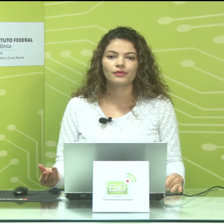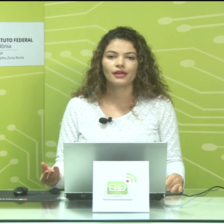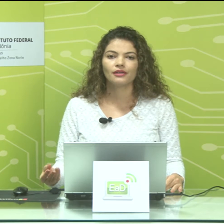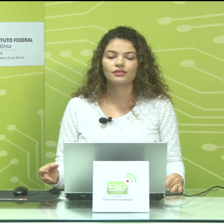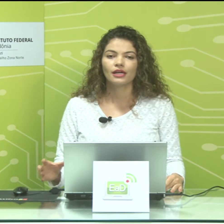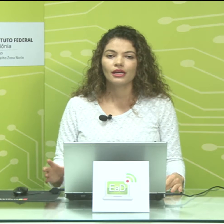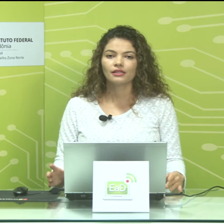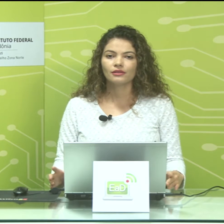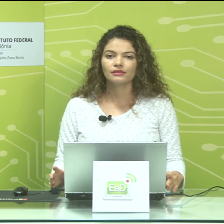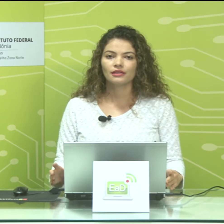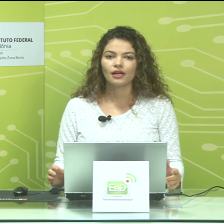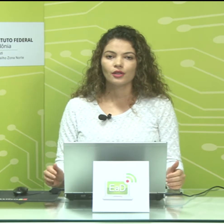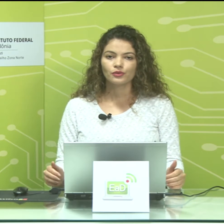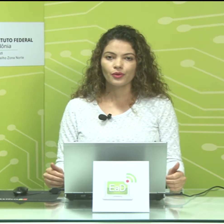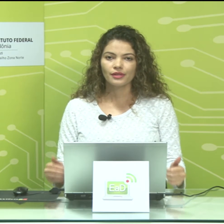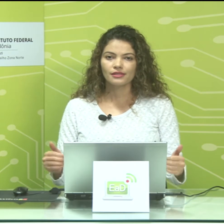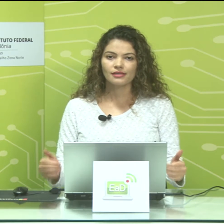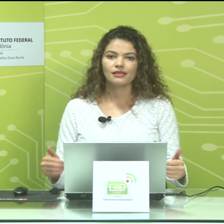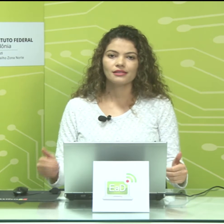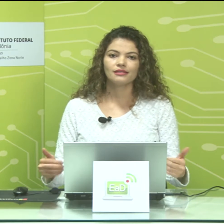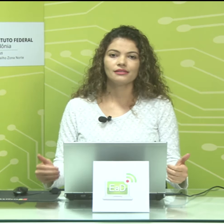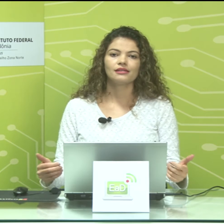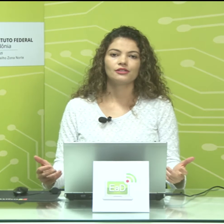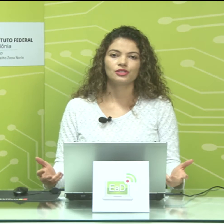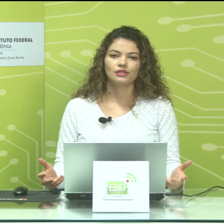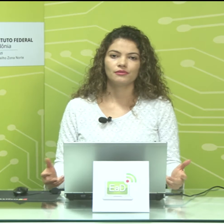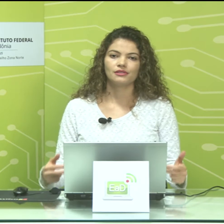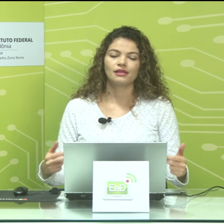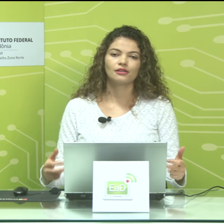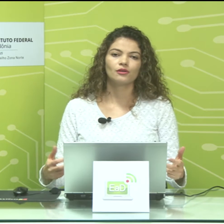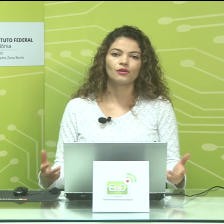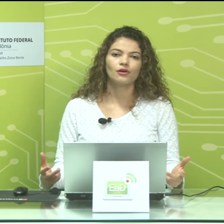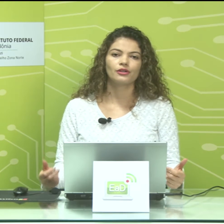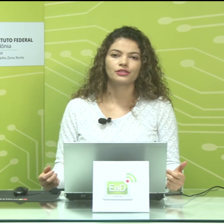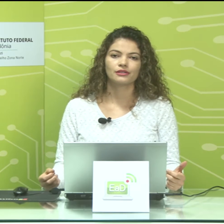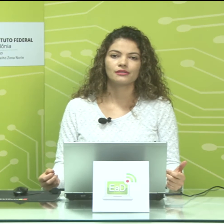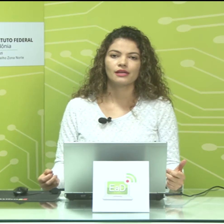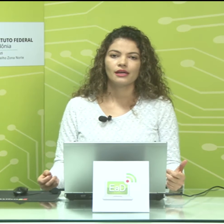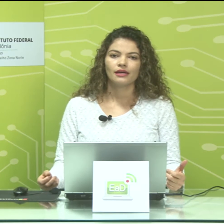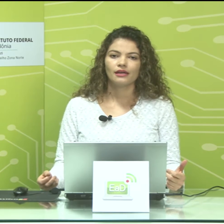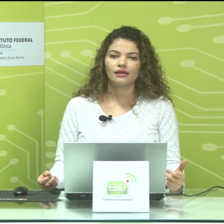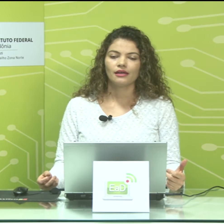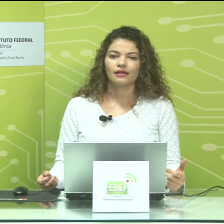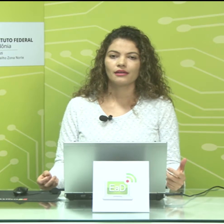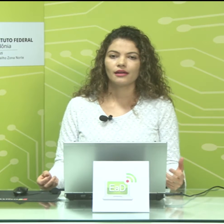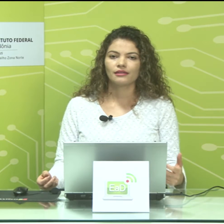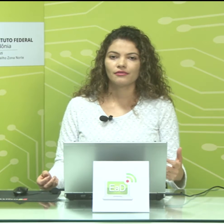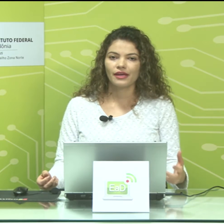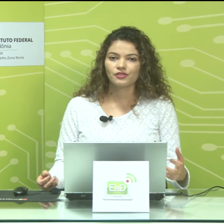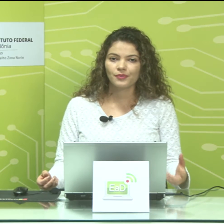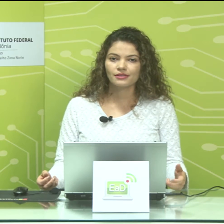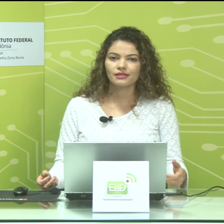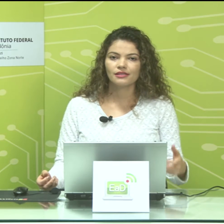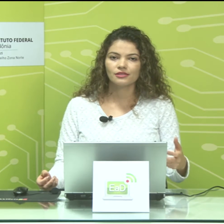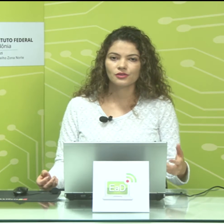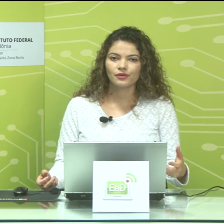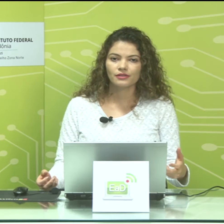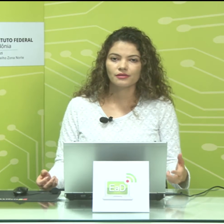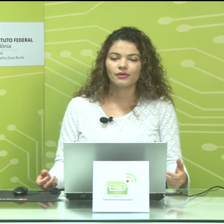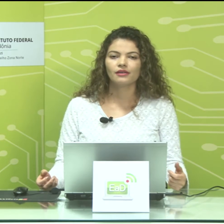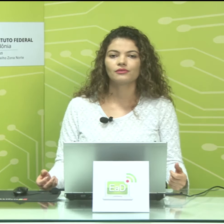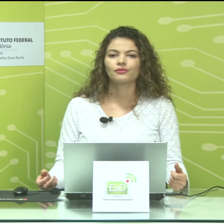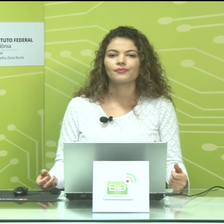meio ambiente. Então, assim, todas essas iniciativas tecnológicas, através de pesquisa e